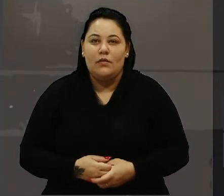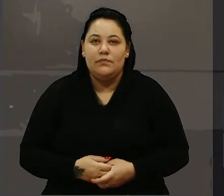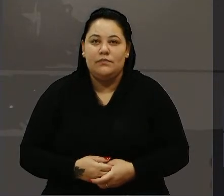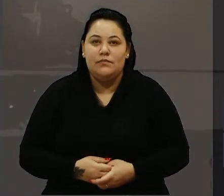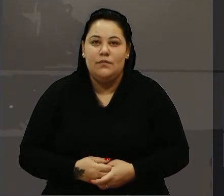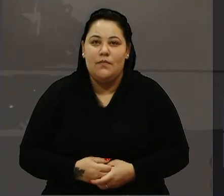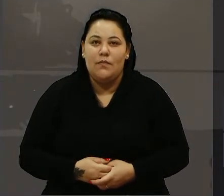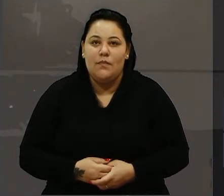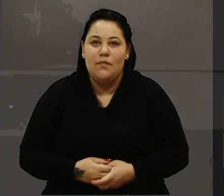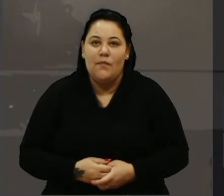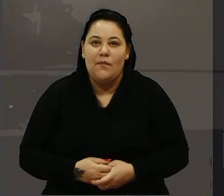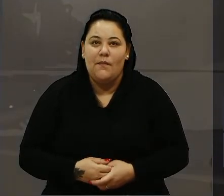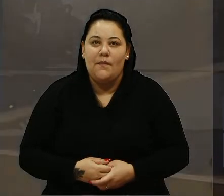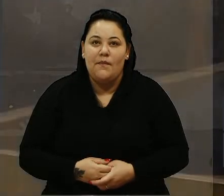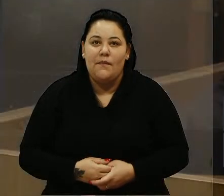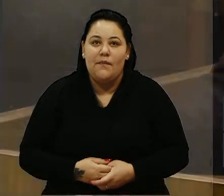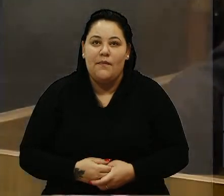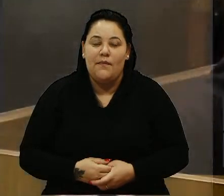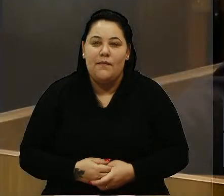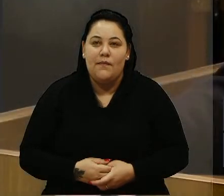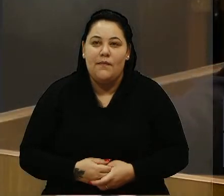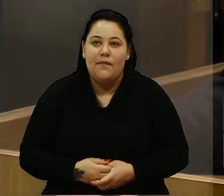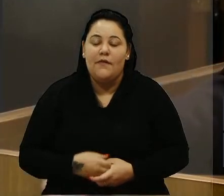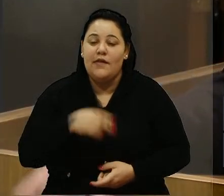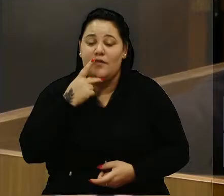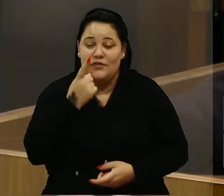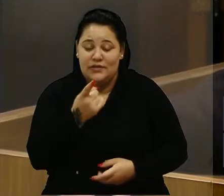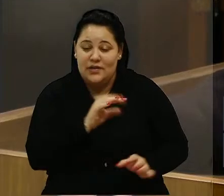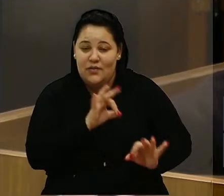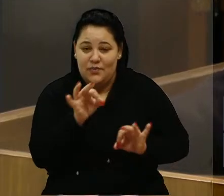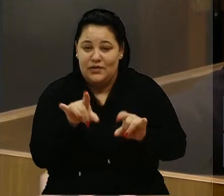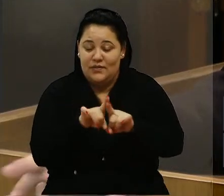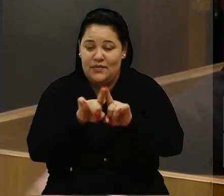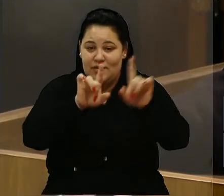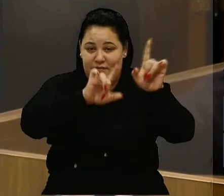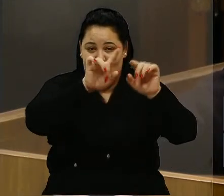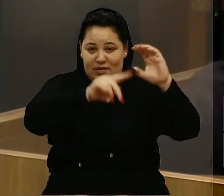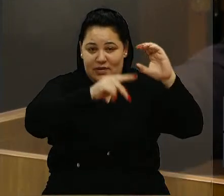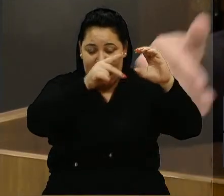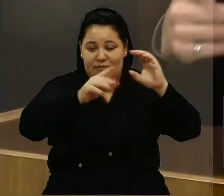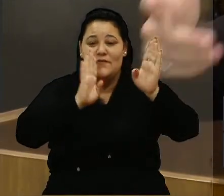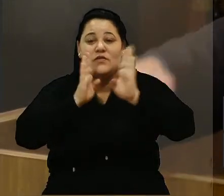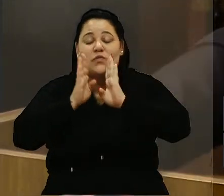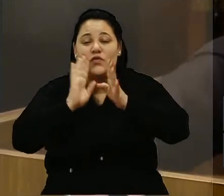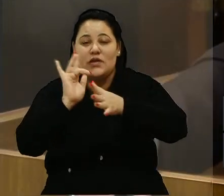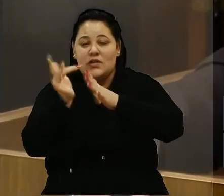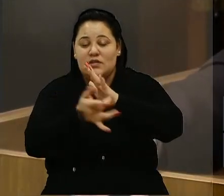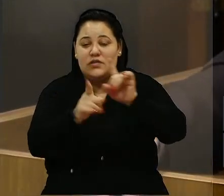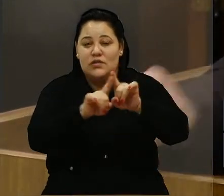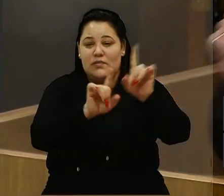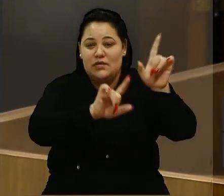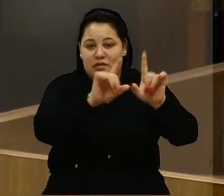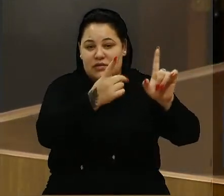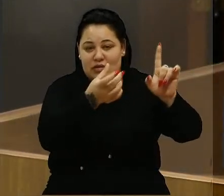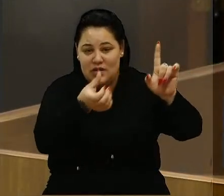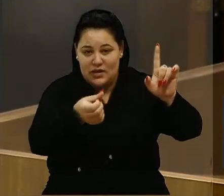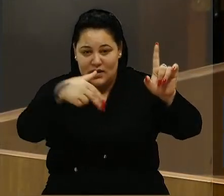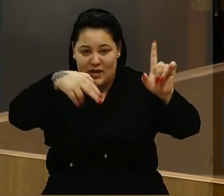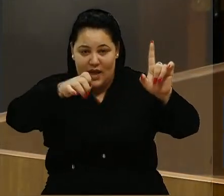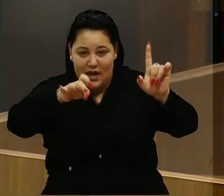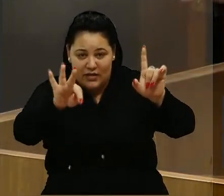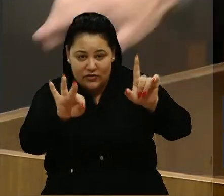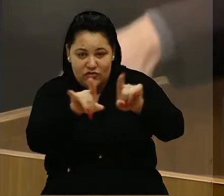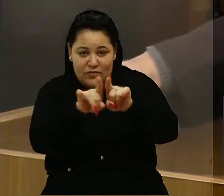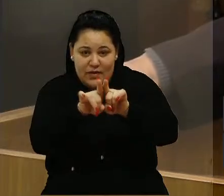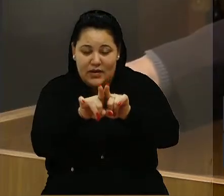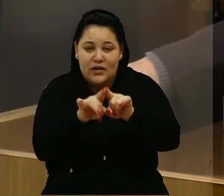que você que está nos assistindo aí pela TV Câmara, pelo Facebook, pelas demais redes sociais, canal 16 da NET, o